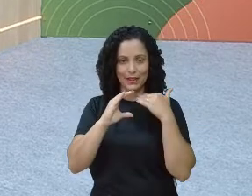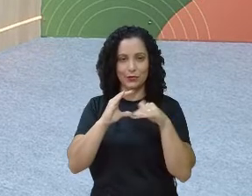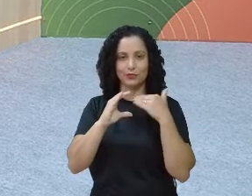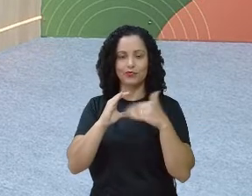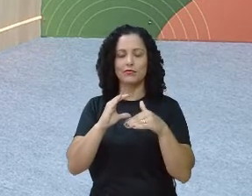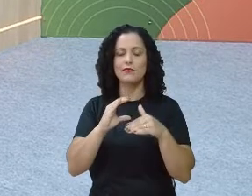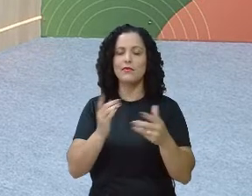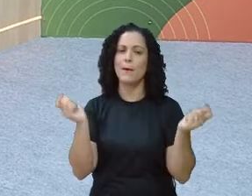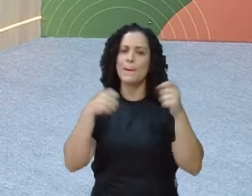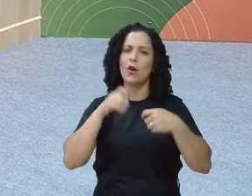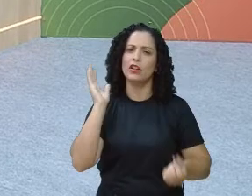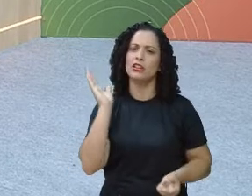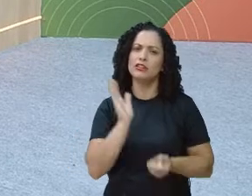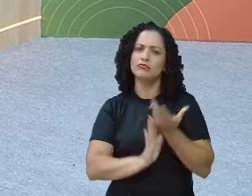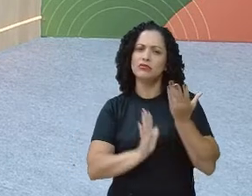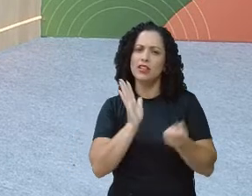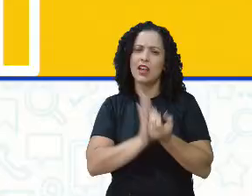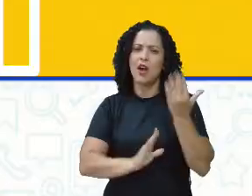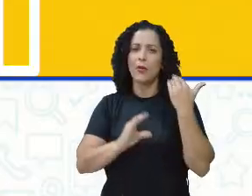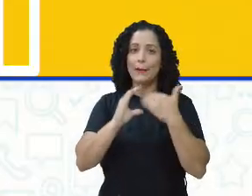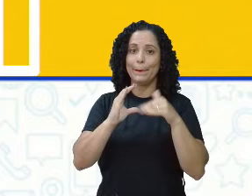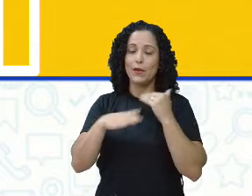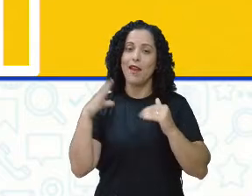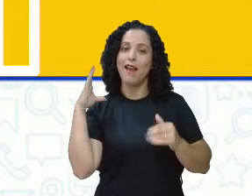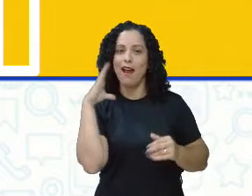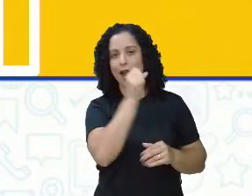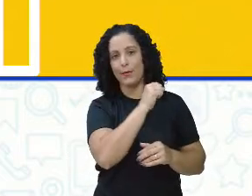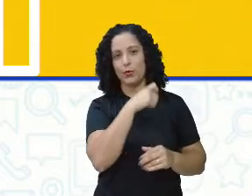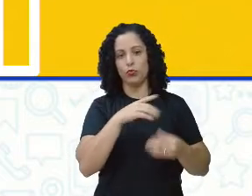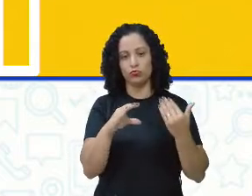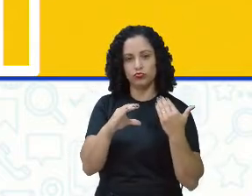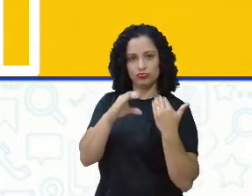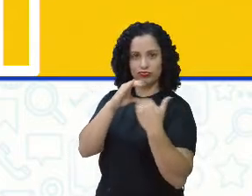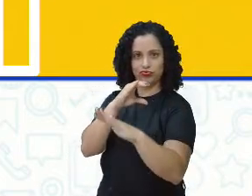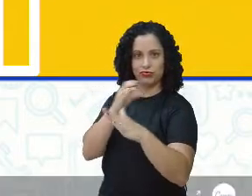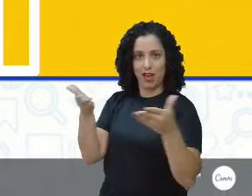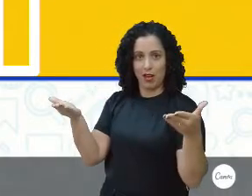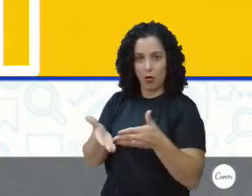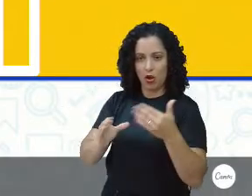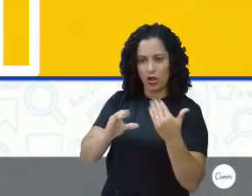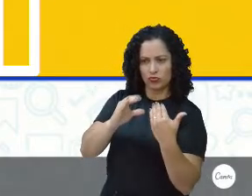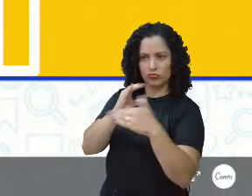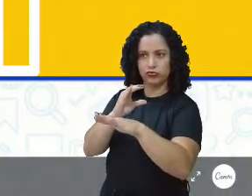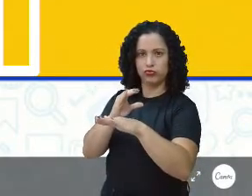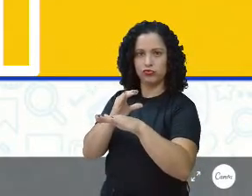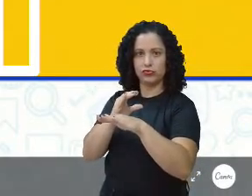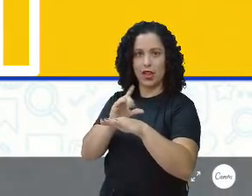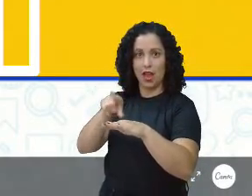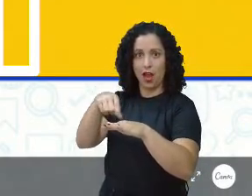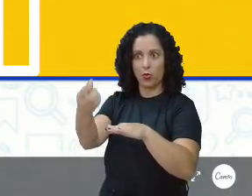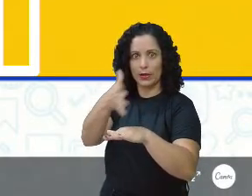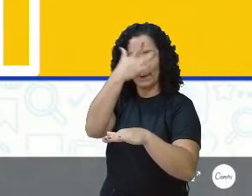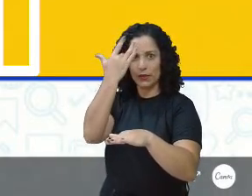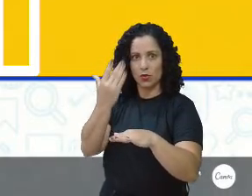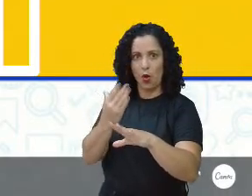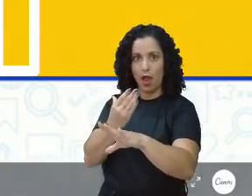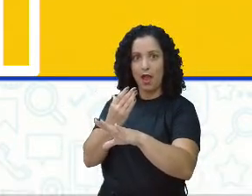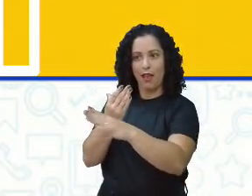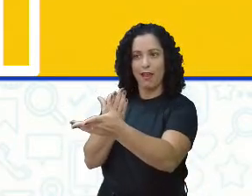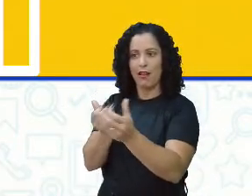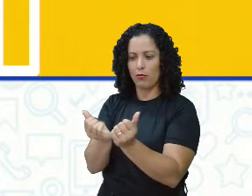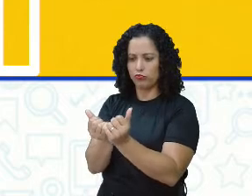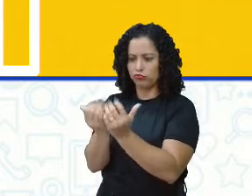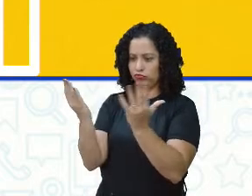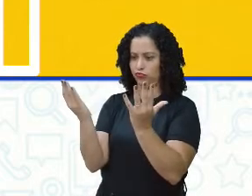de se criar um e-mail? Ele é rápido, ou seja, eu envio um e-mail agora e agora mesmo a outra pessoa do outro lado do